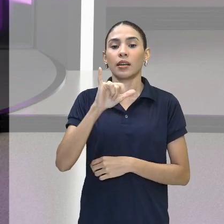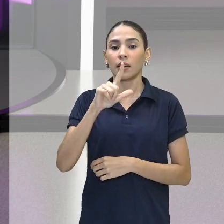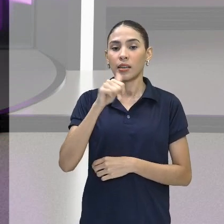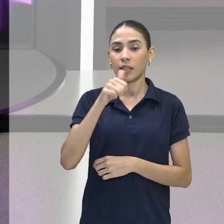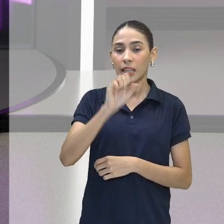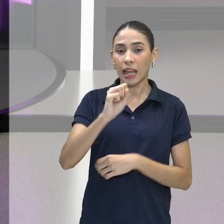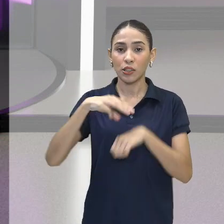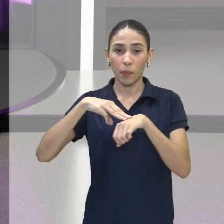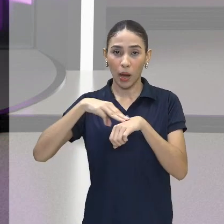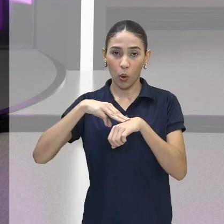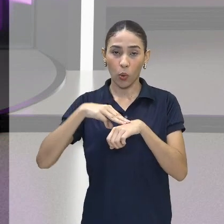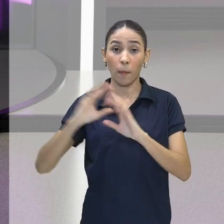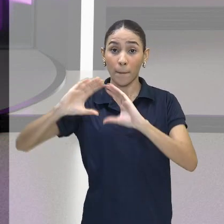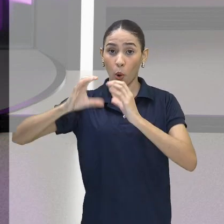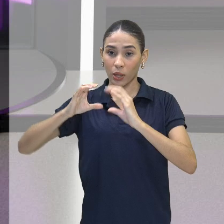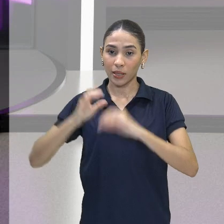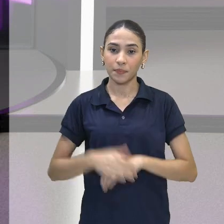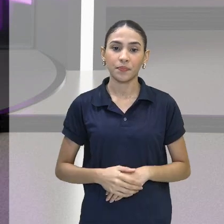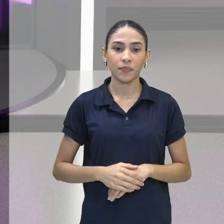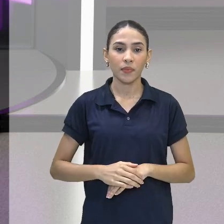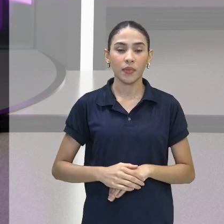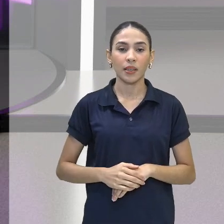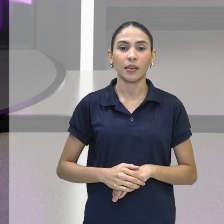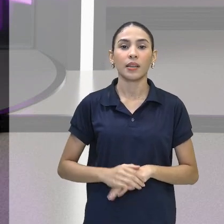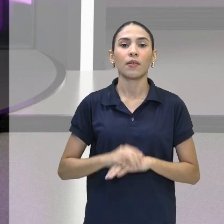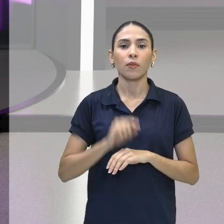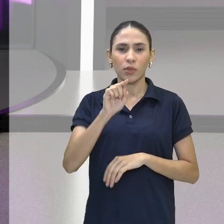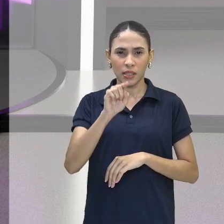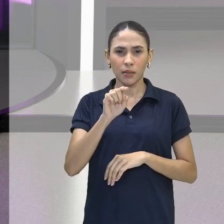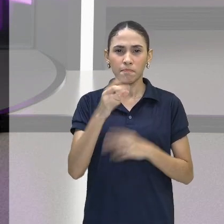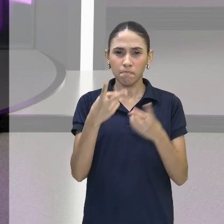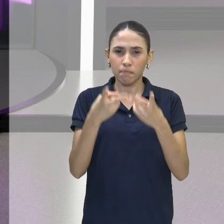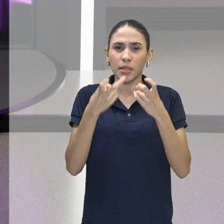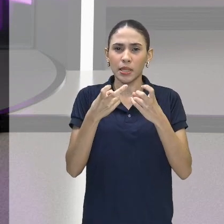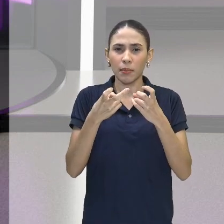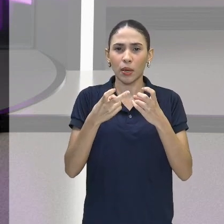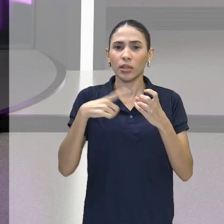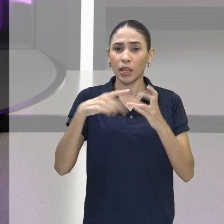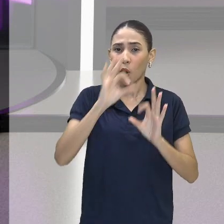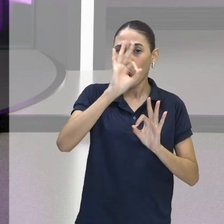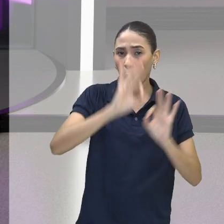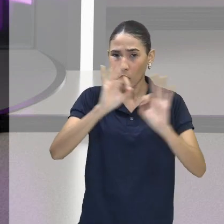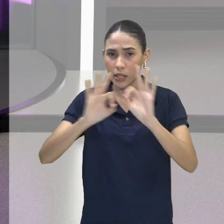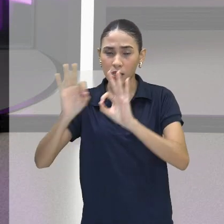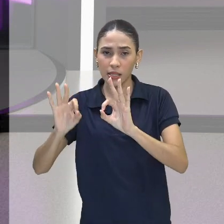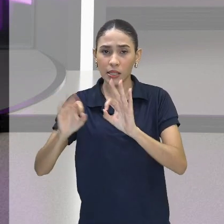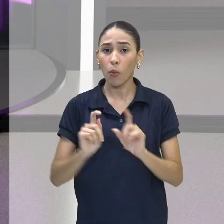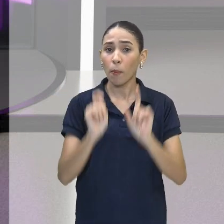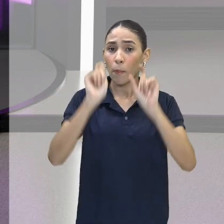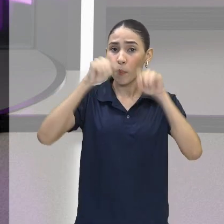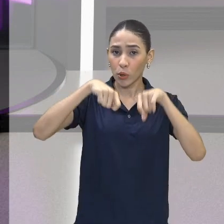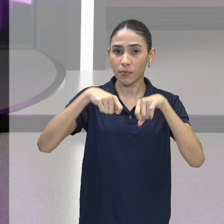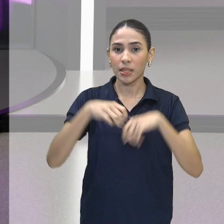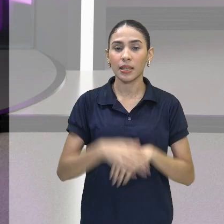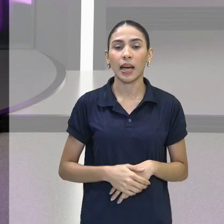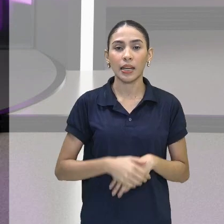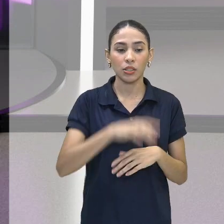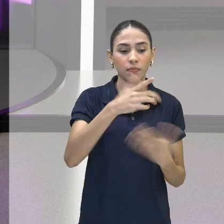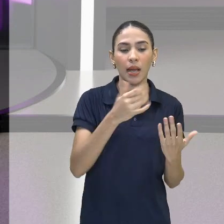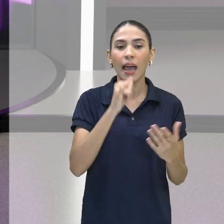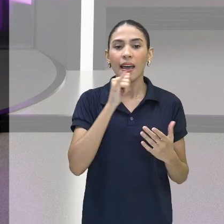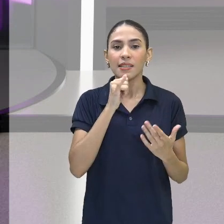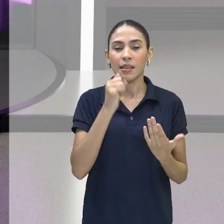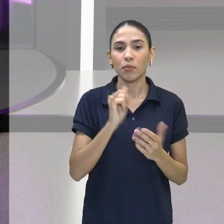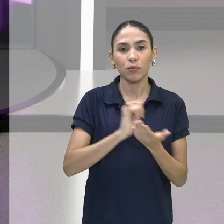Então, observe aqui, ó, que nós fizemos todas as combinações possíveis. Ela tirando uma bola de uma caixa e